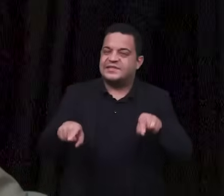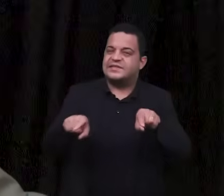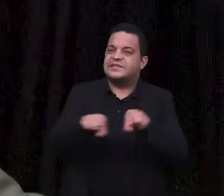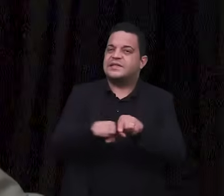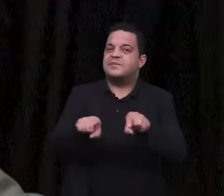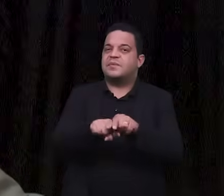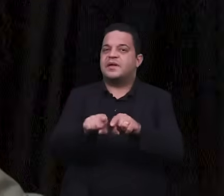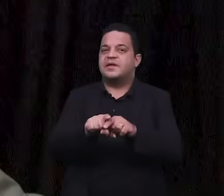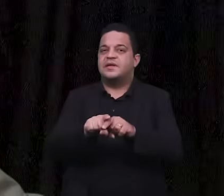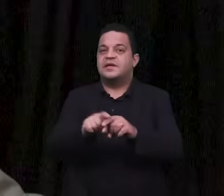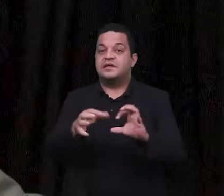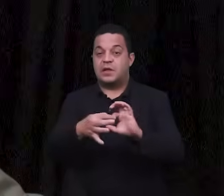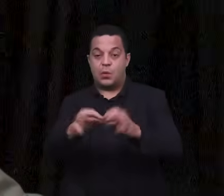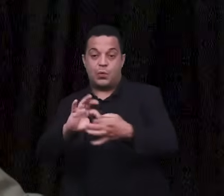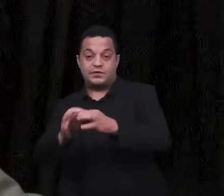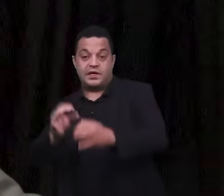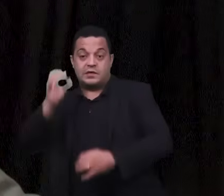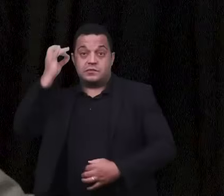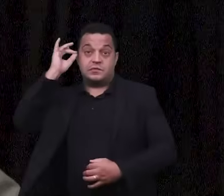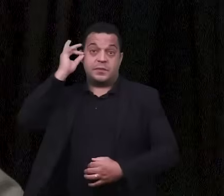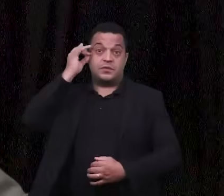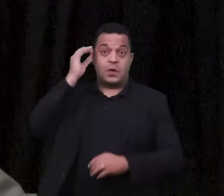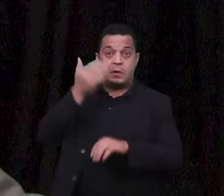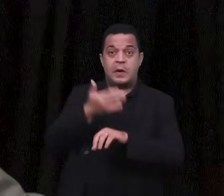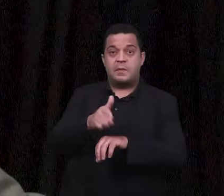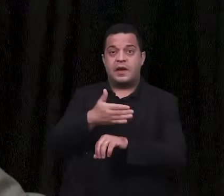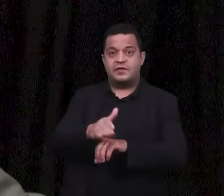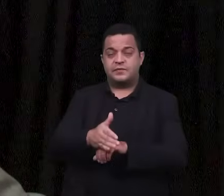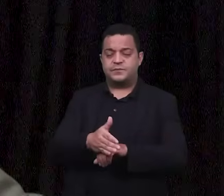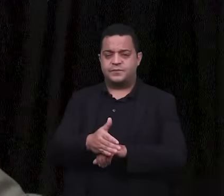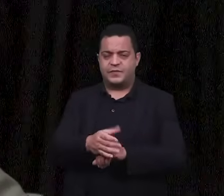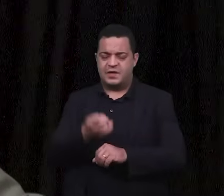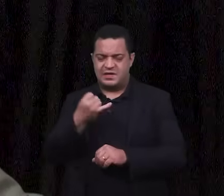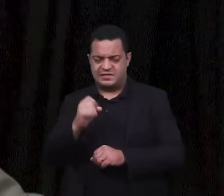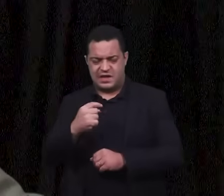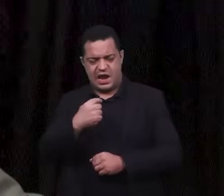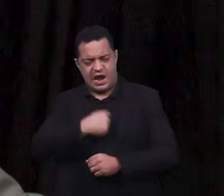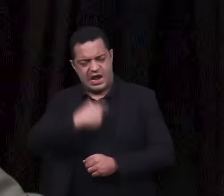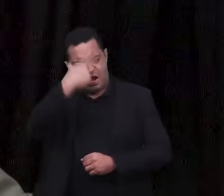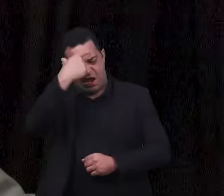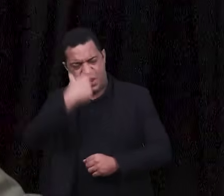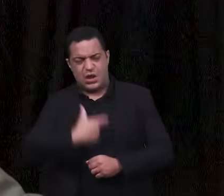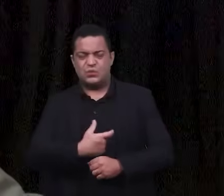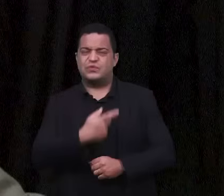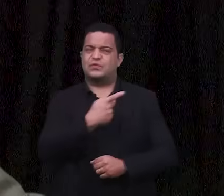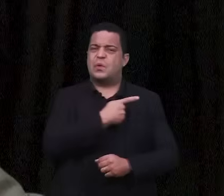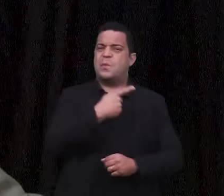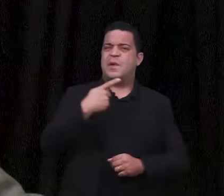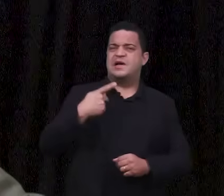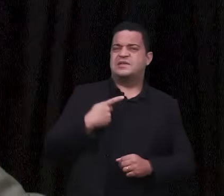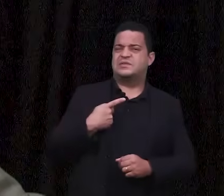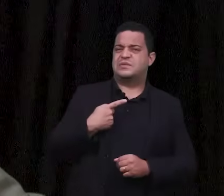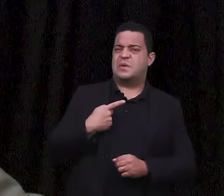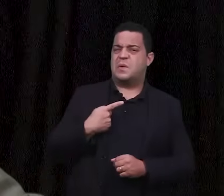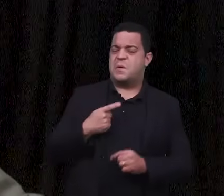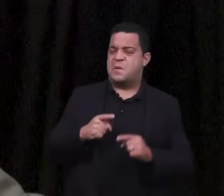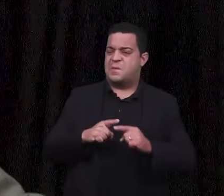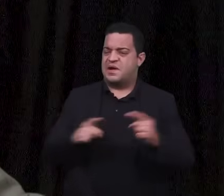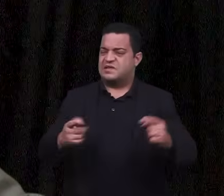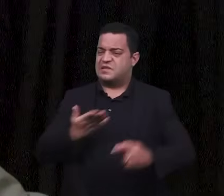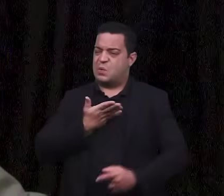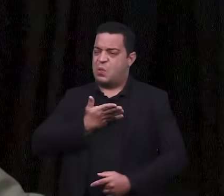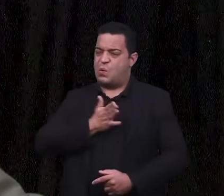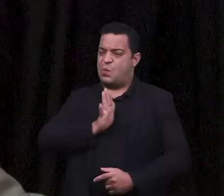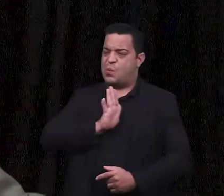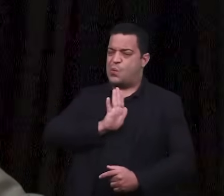no sentido espiritual. Eu não posso me considerar pastor se eu critico aquele que está acima